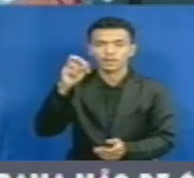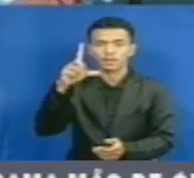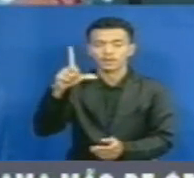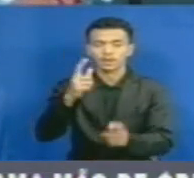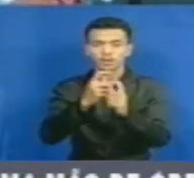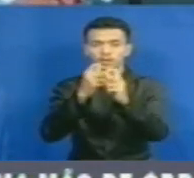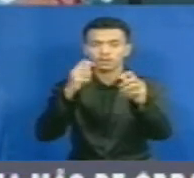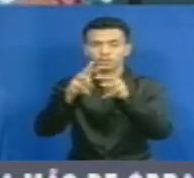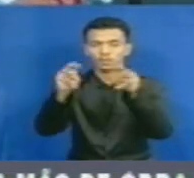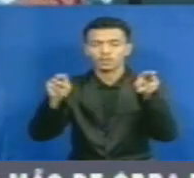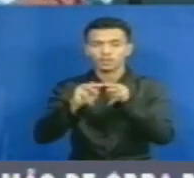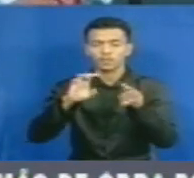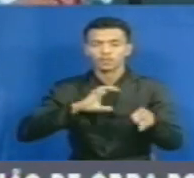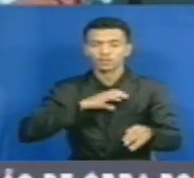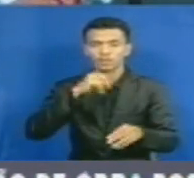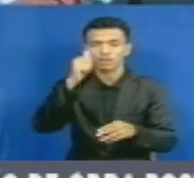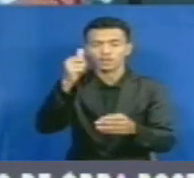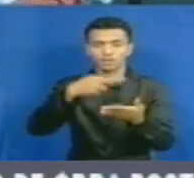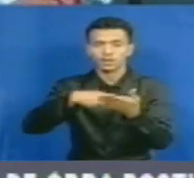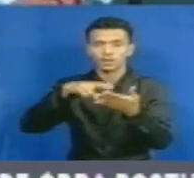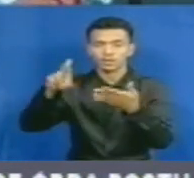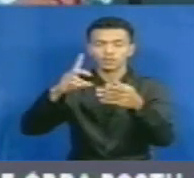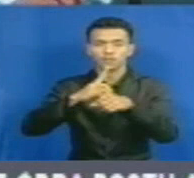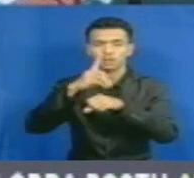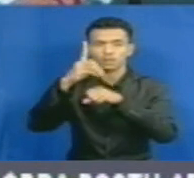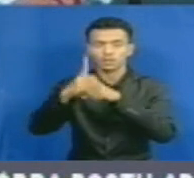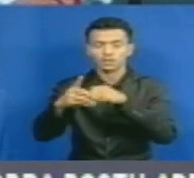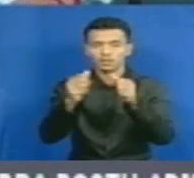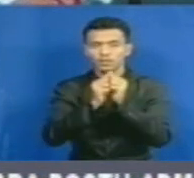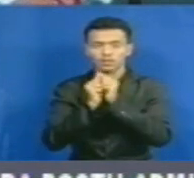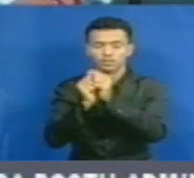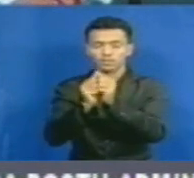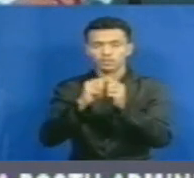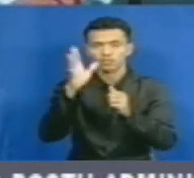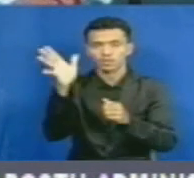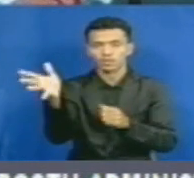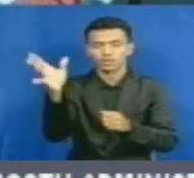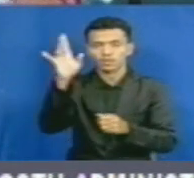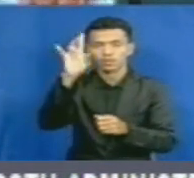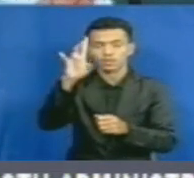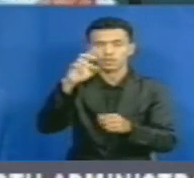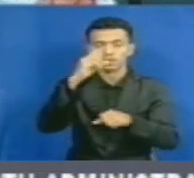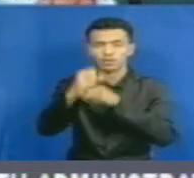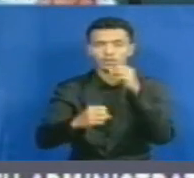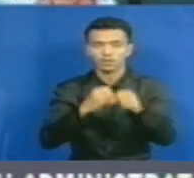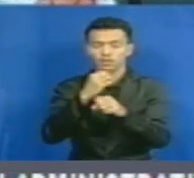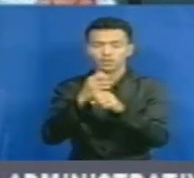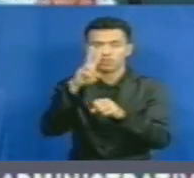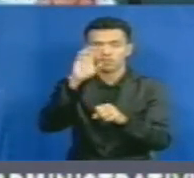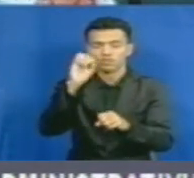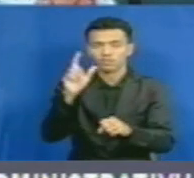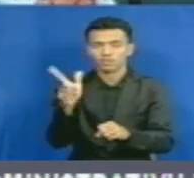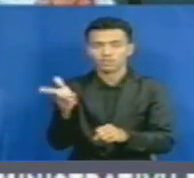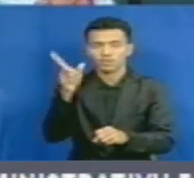Penitele Seção Trânsito Município Cova Lima resiste acidente de tráfego a moto clima nulo racen hitu durante tinan rihun